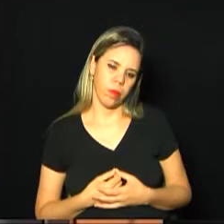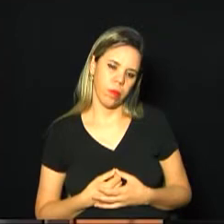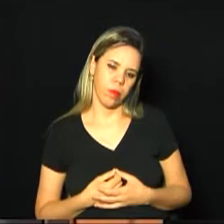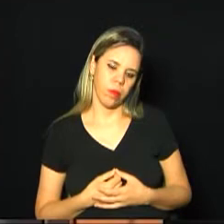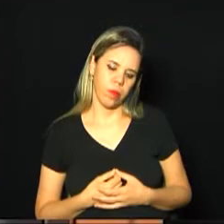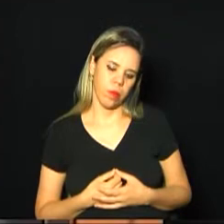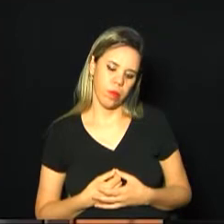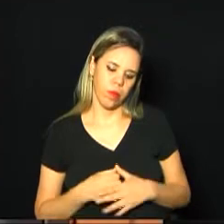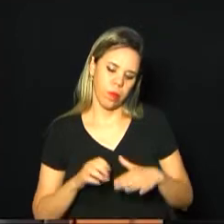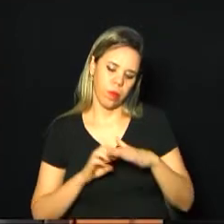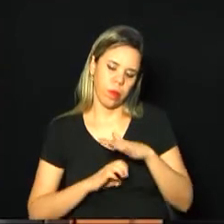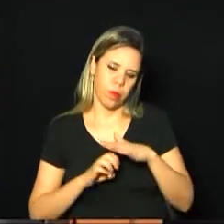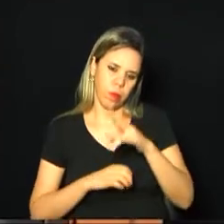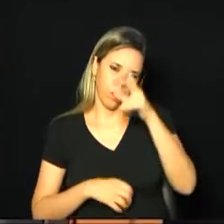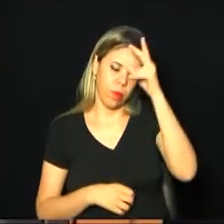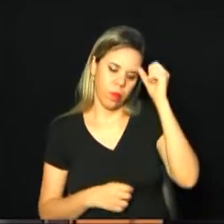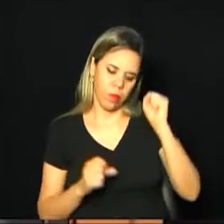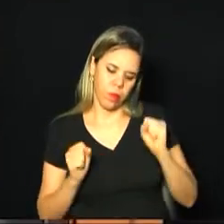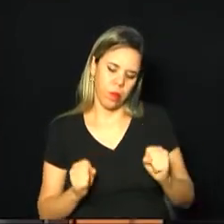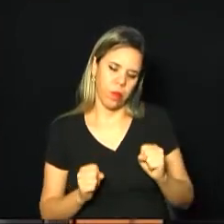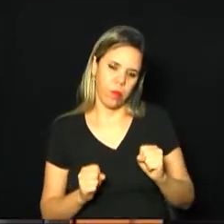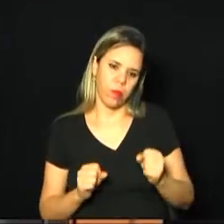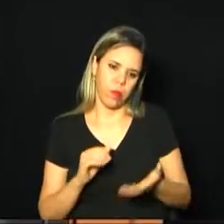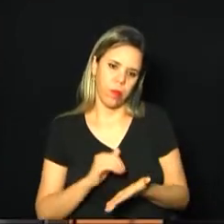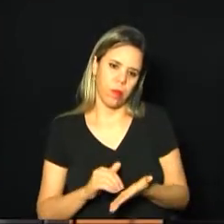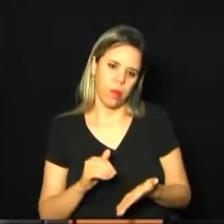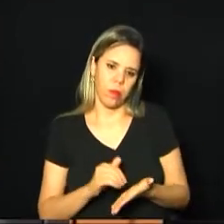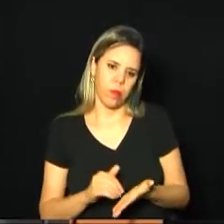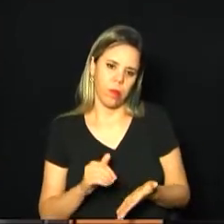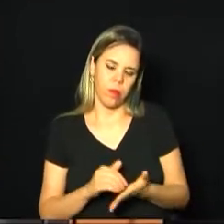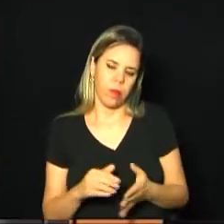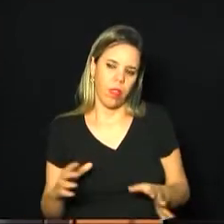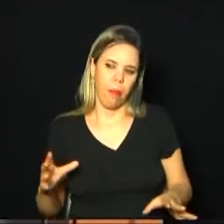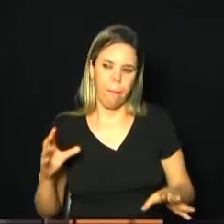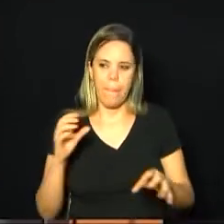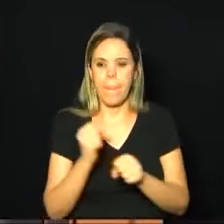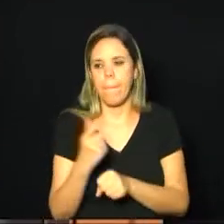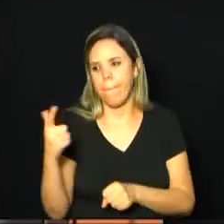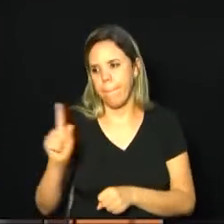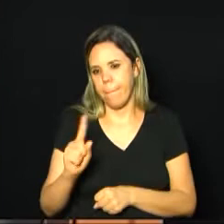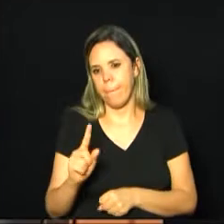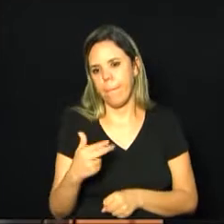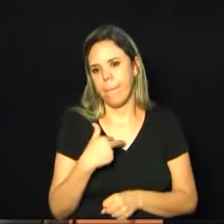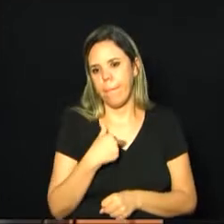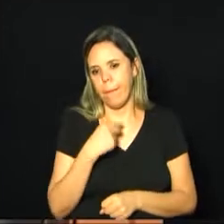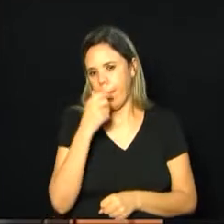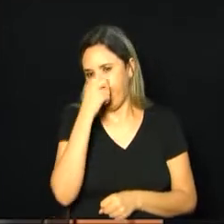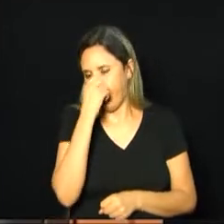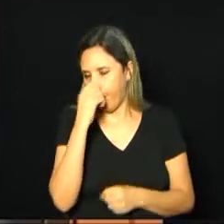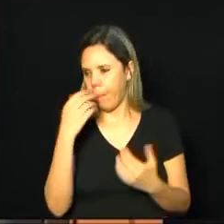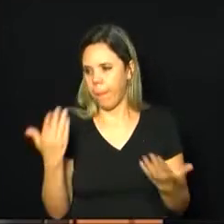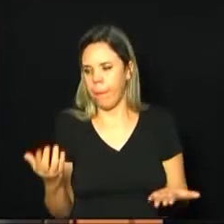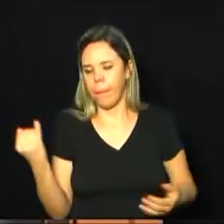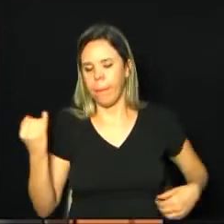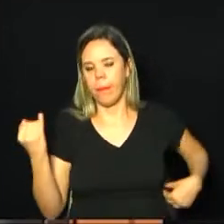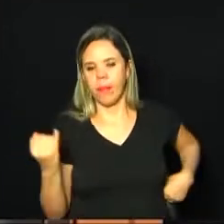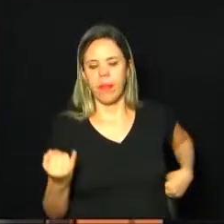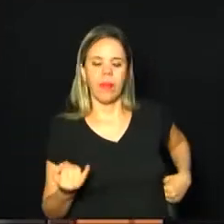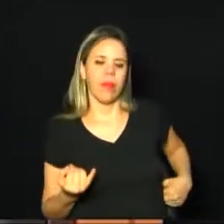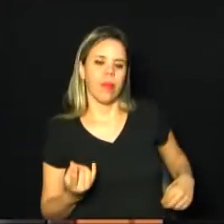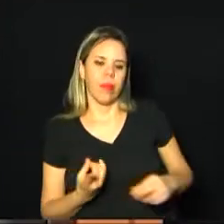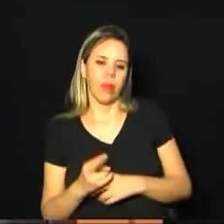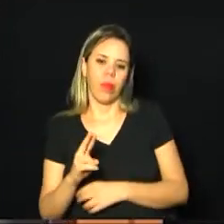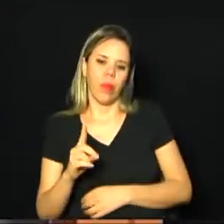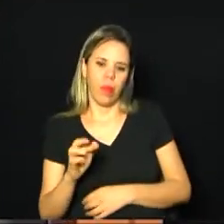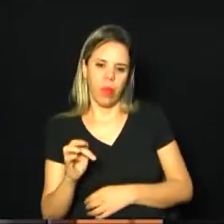uma empresa pública pode os secretários acumular e outras não tão ser importante que o